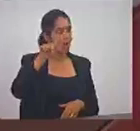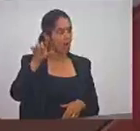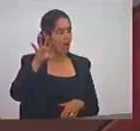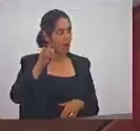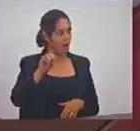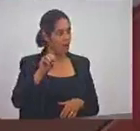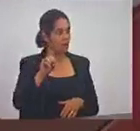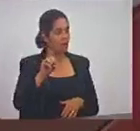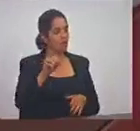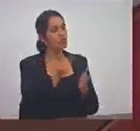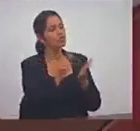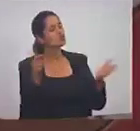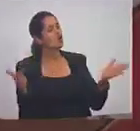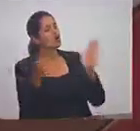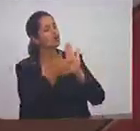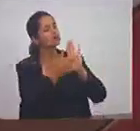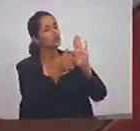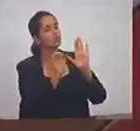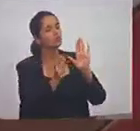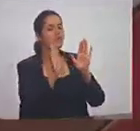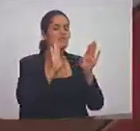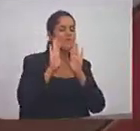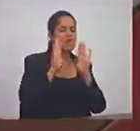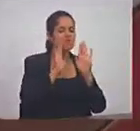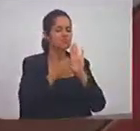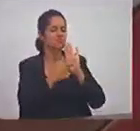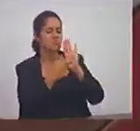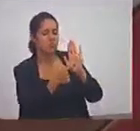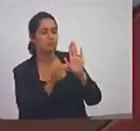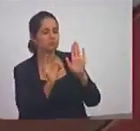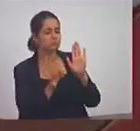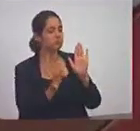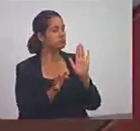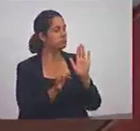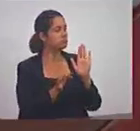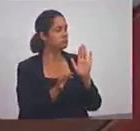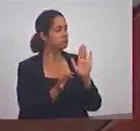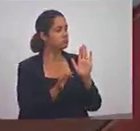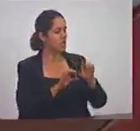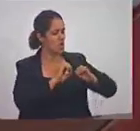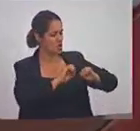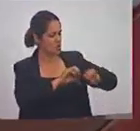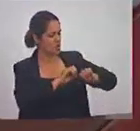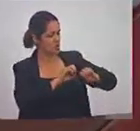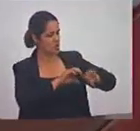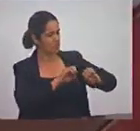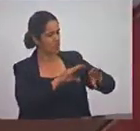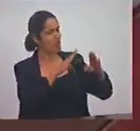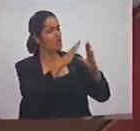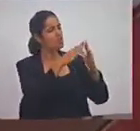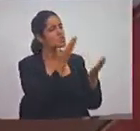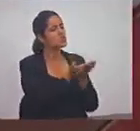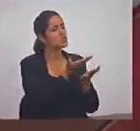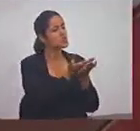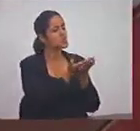dos sites da nossa cidade, Facebook e também do Jornal Cidade. Educação, programa Escola Mais Bonita, vai